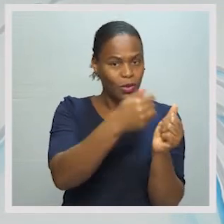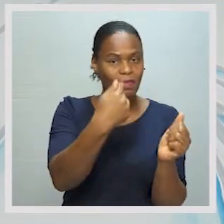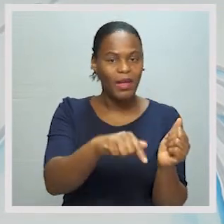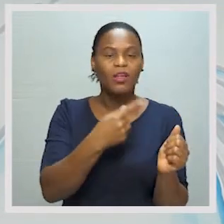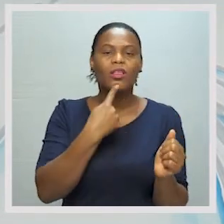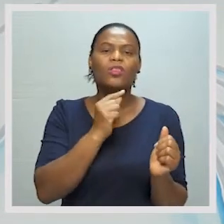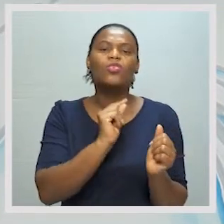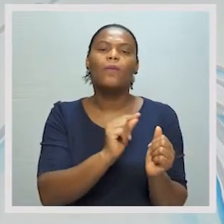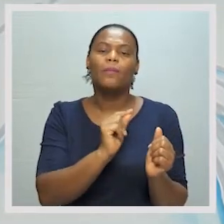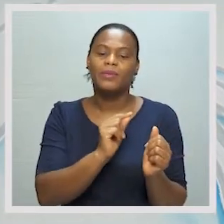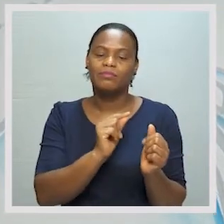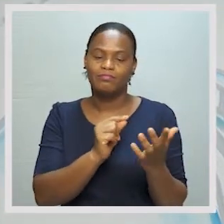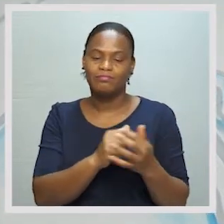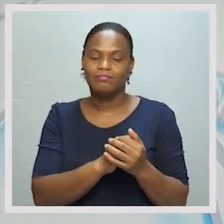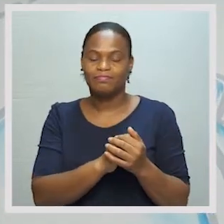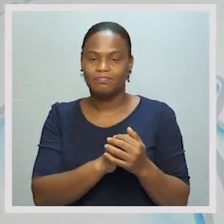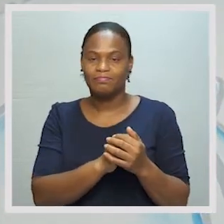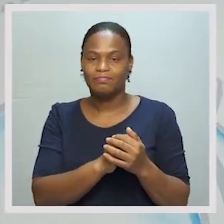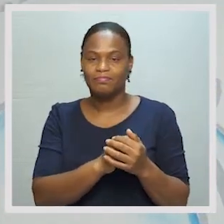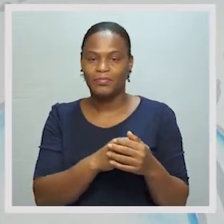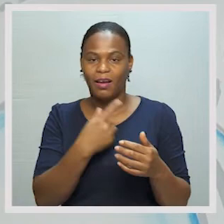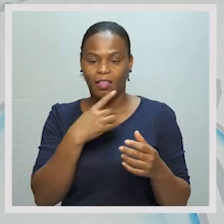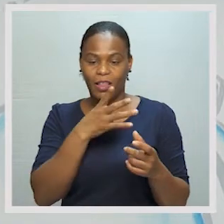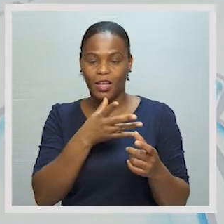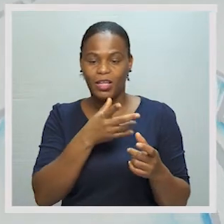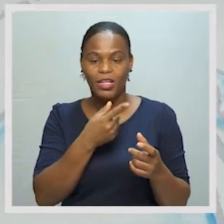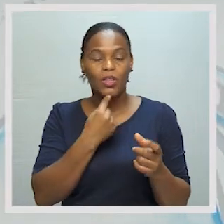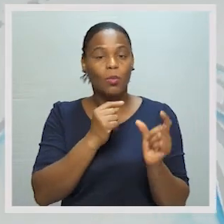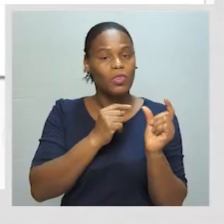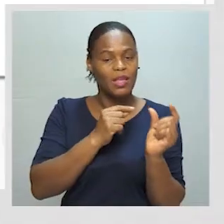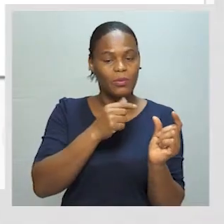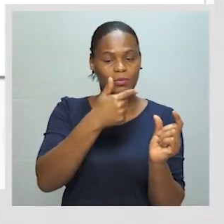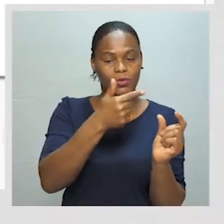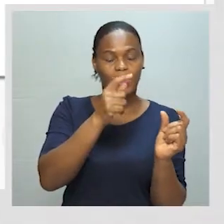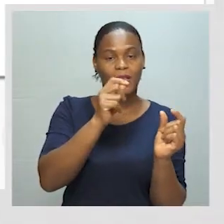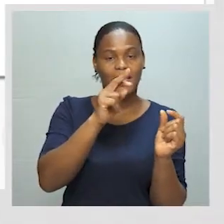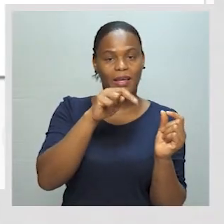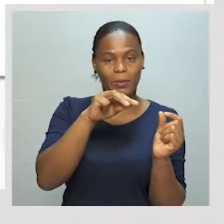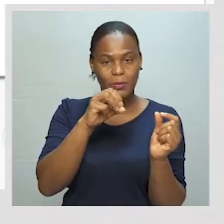são chamados de termos